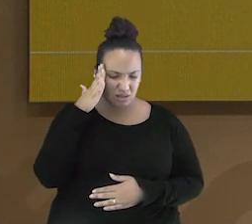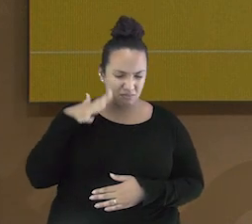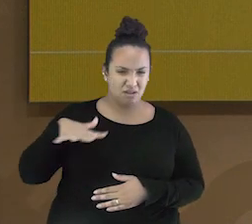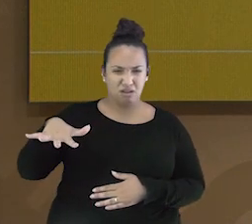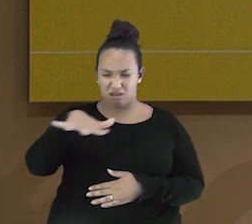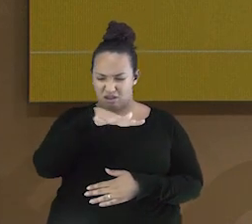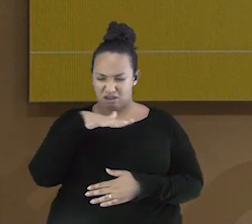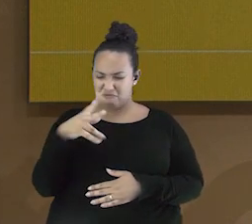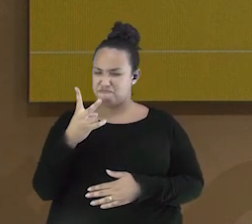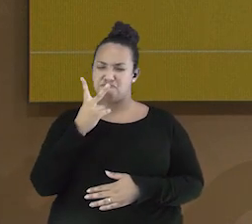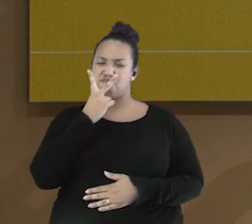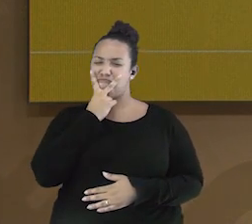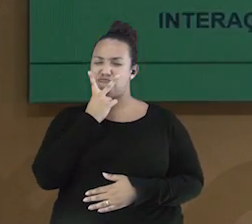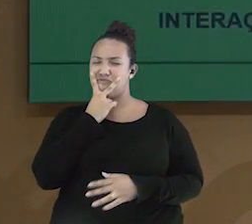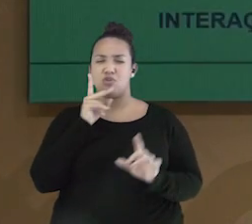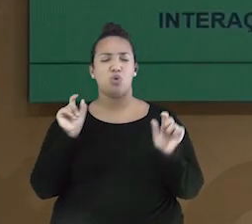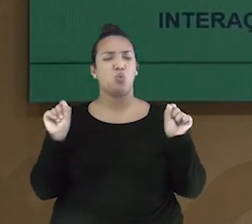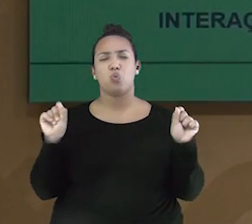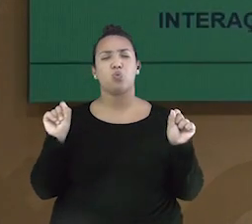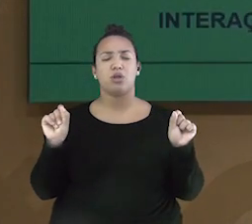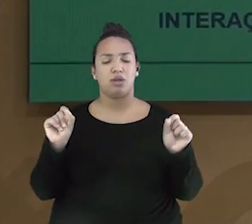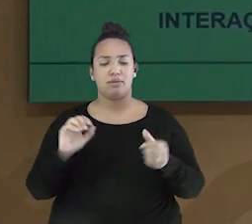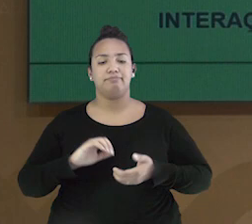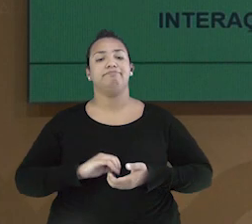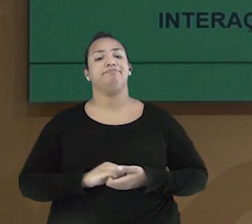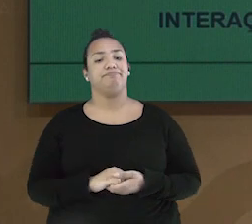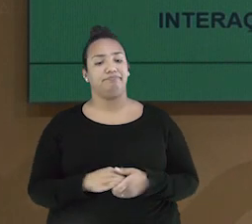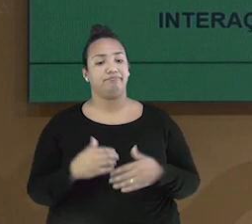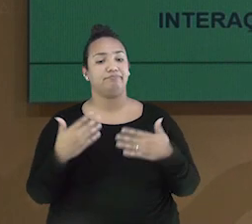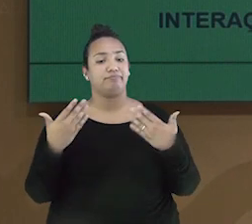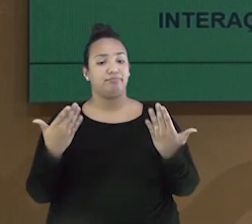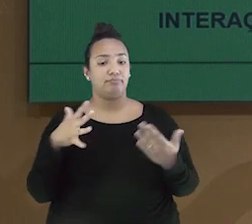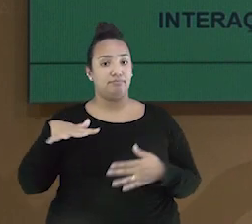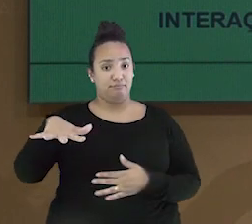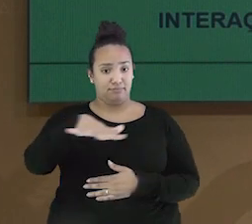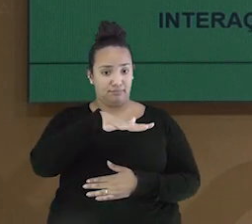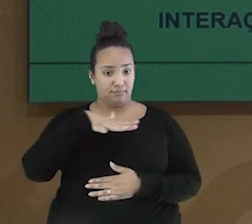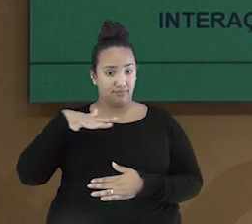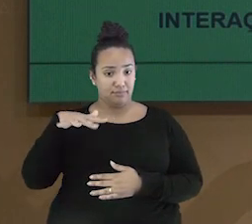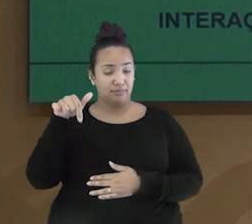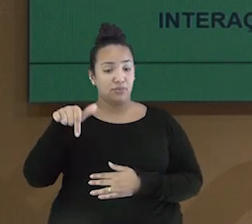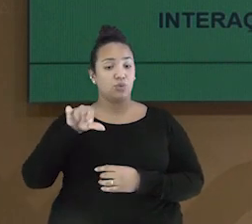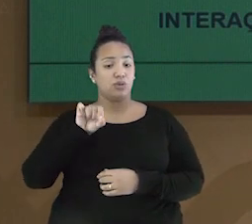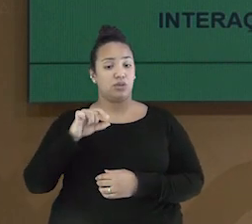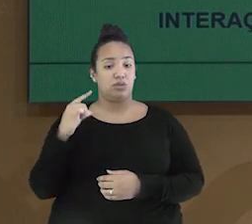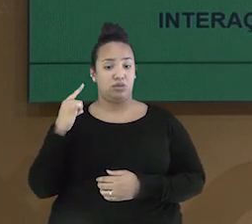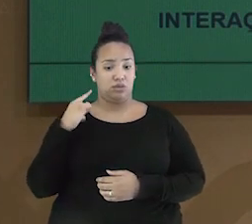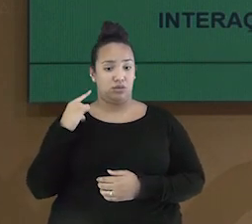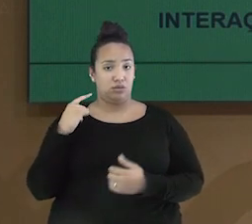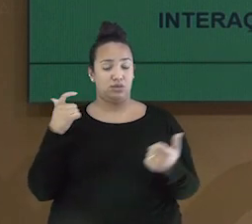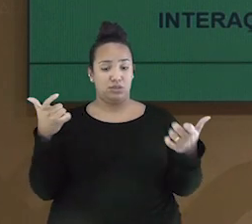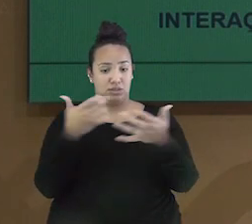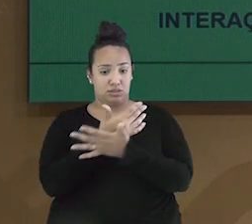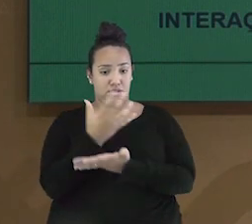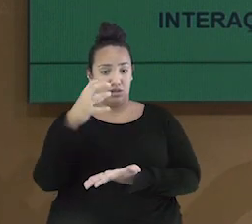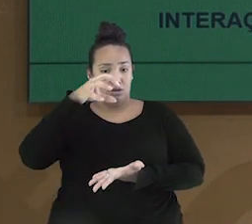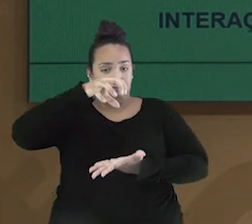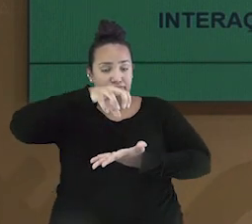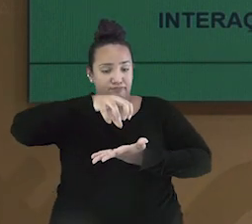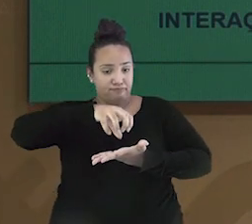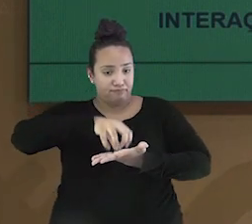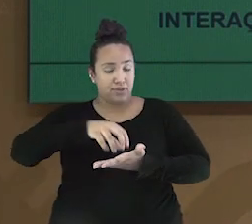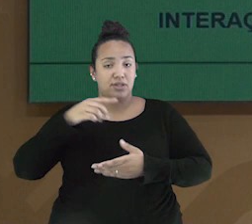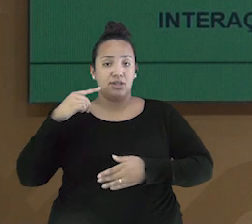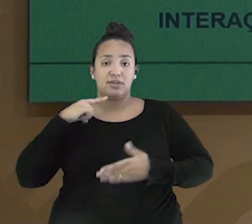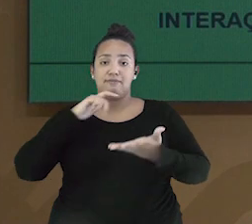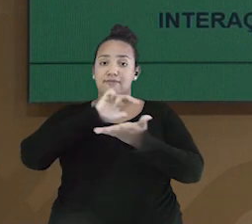região metropolitana da Grande Vitória? Bem, uma região metropolitana é composta por um município núcleo e